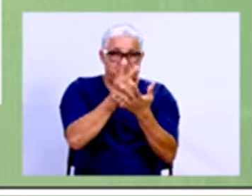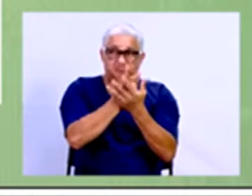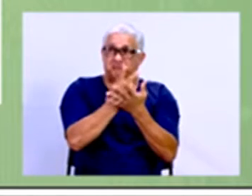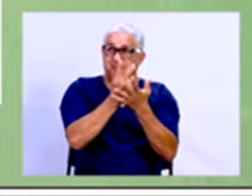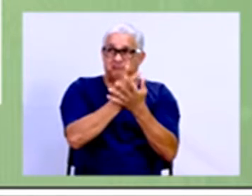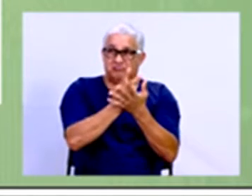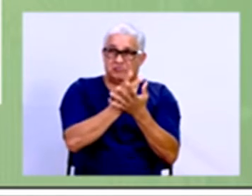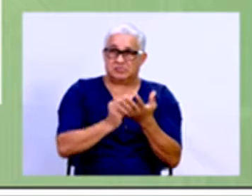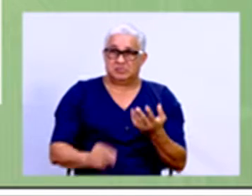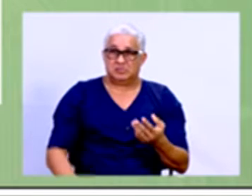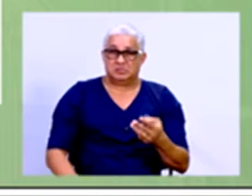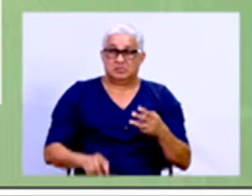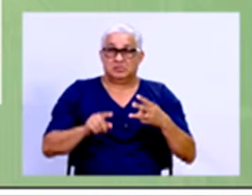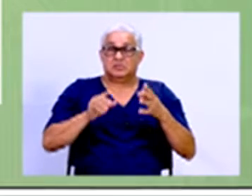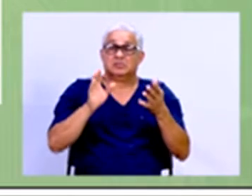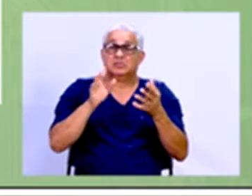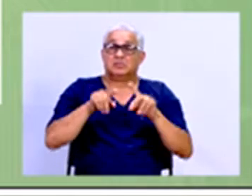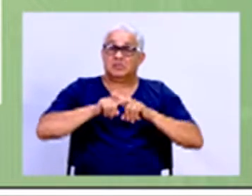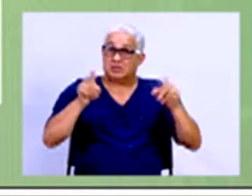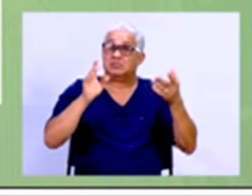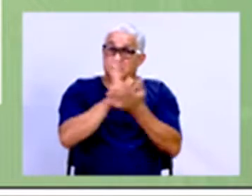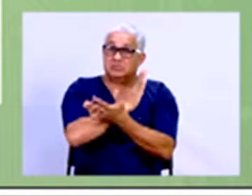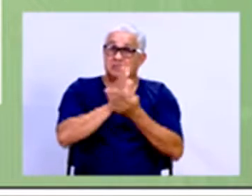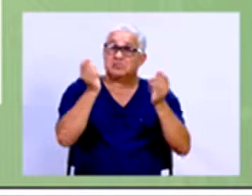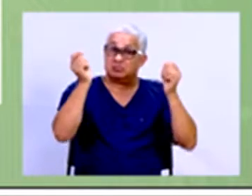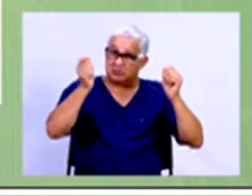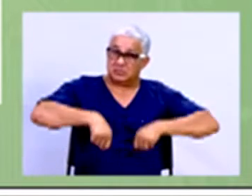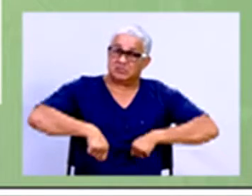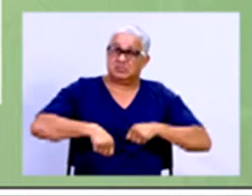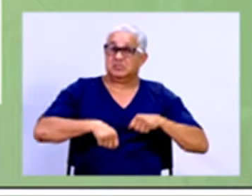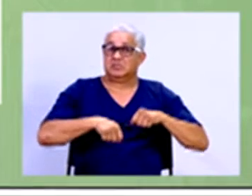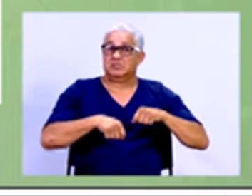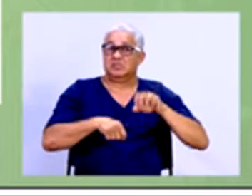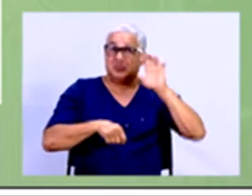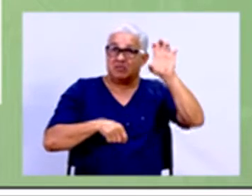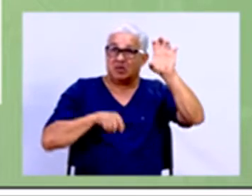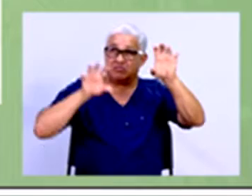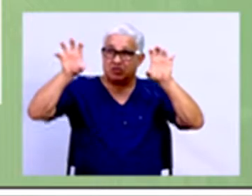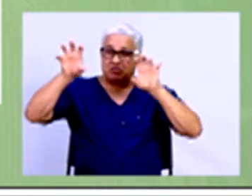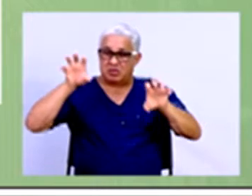fim, certo? Só que alguns servem para determinada situação